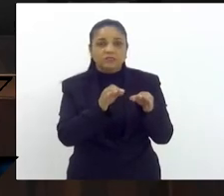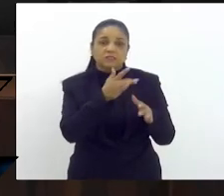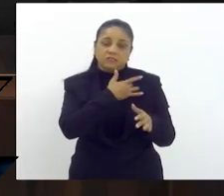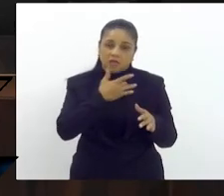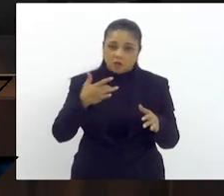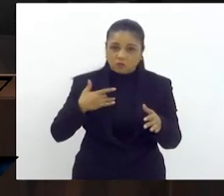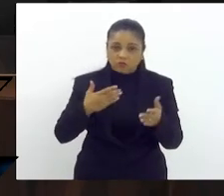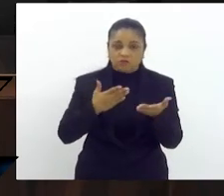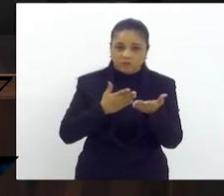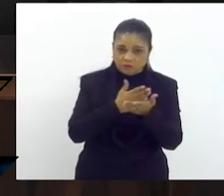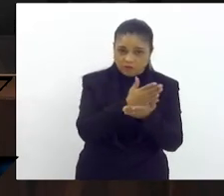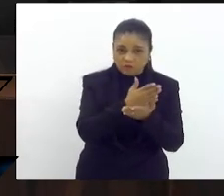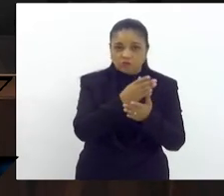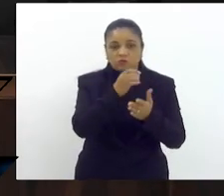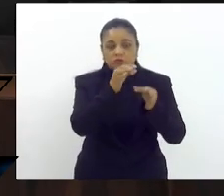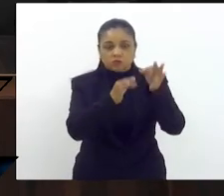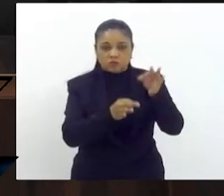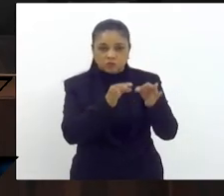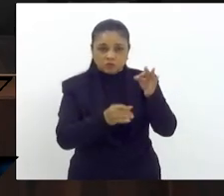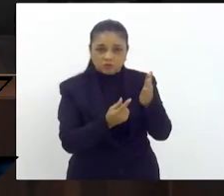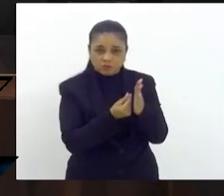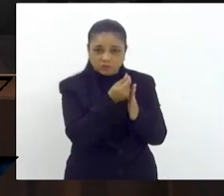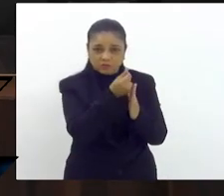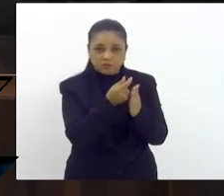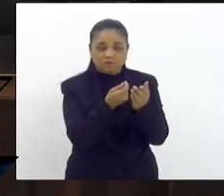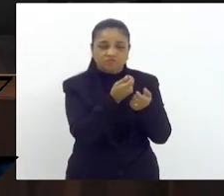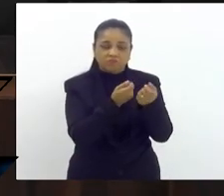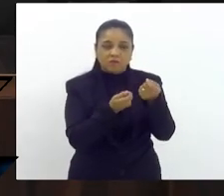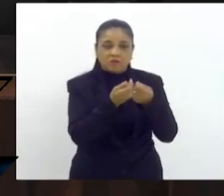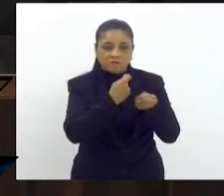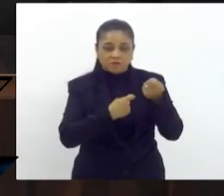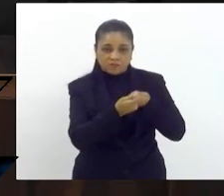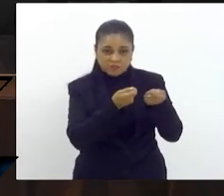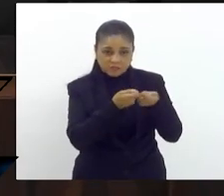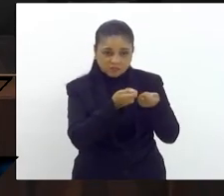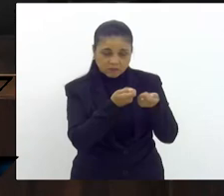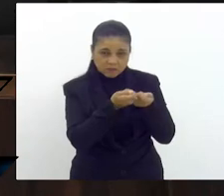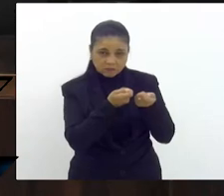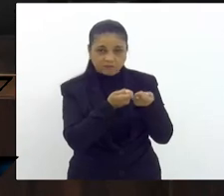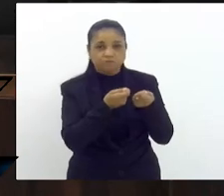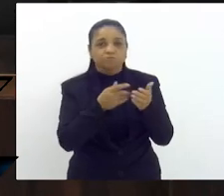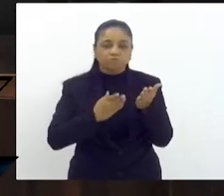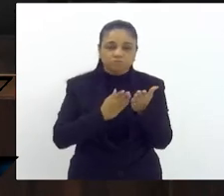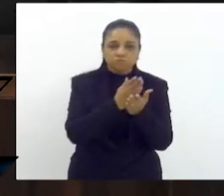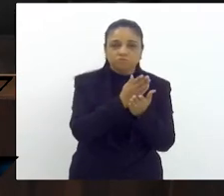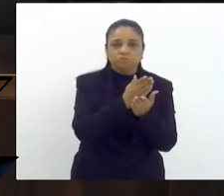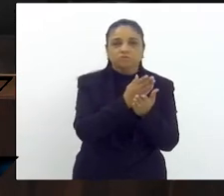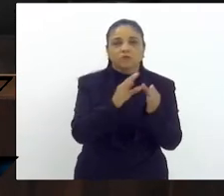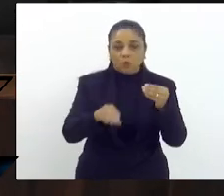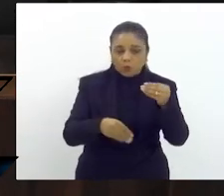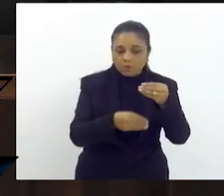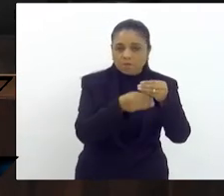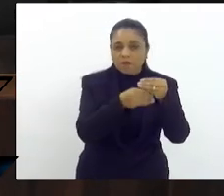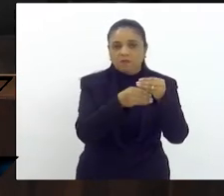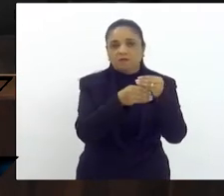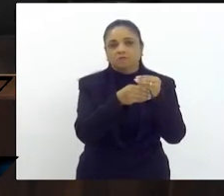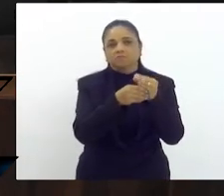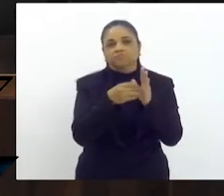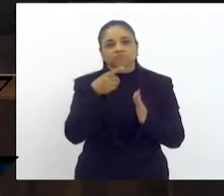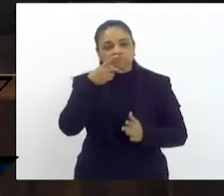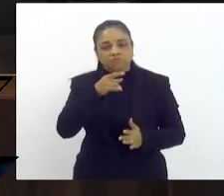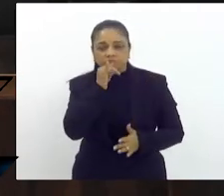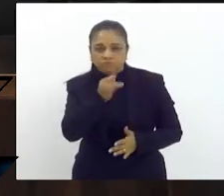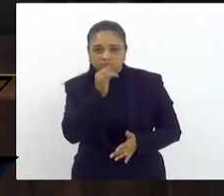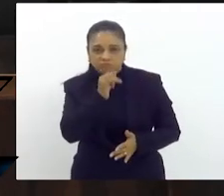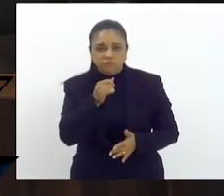saúde favorável e orçamento Finanças especialização financeira e controle favorável com emendas relatores deputados